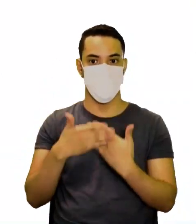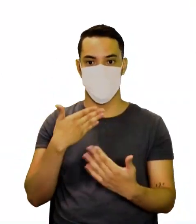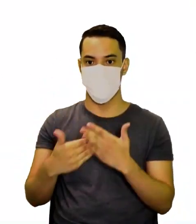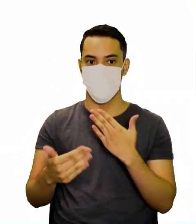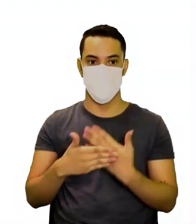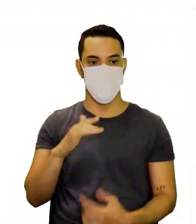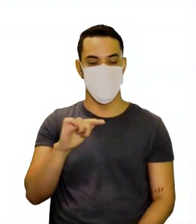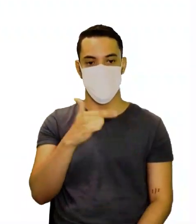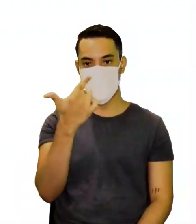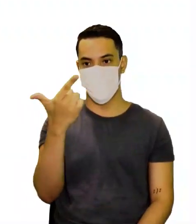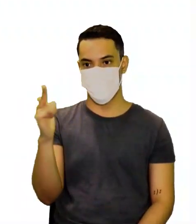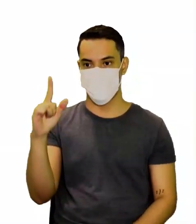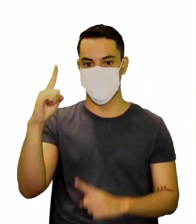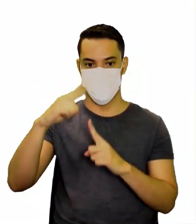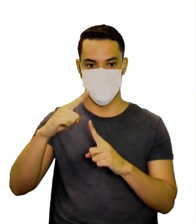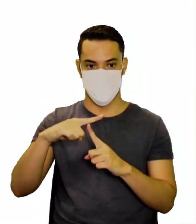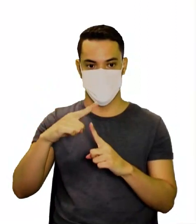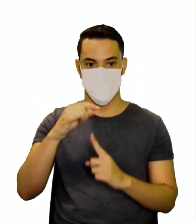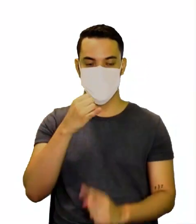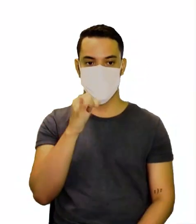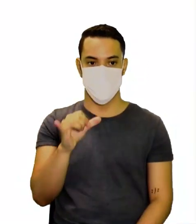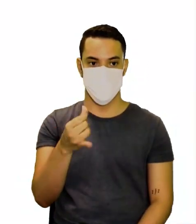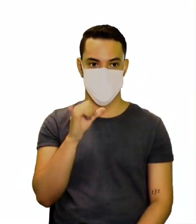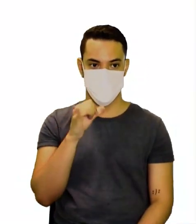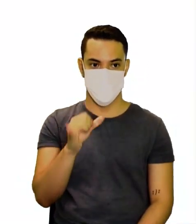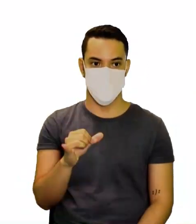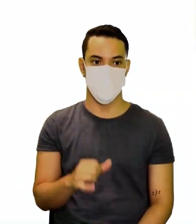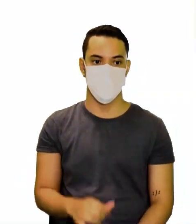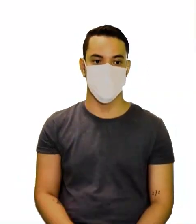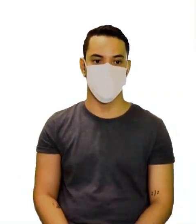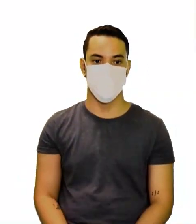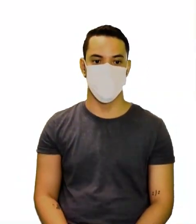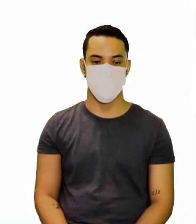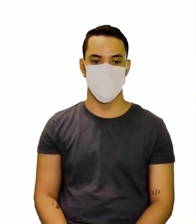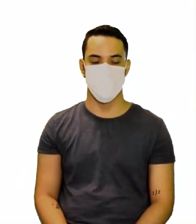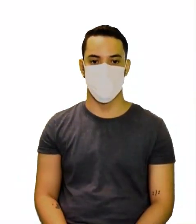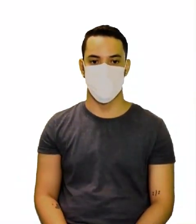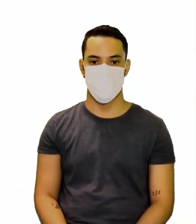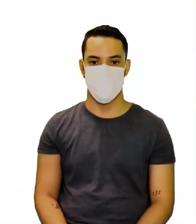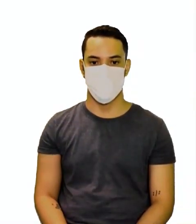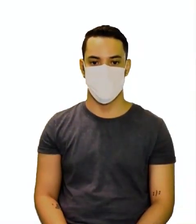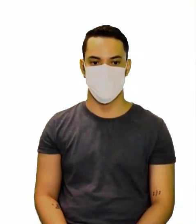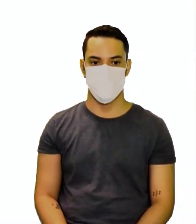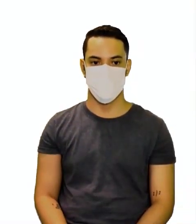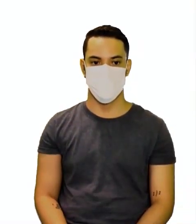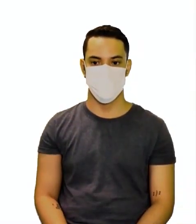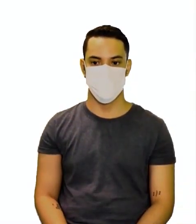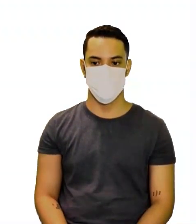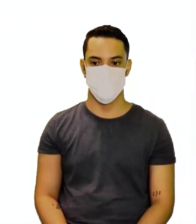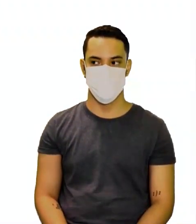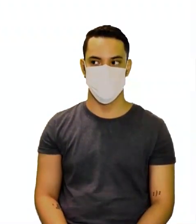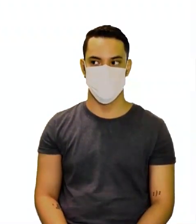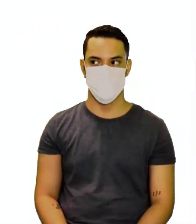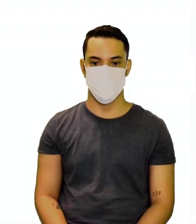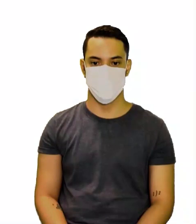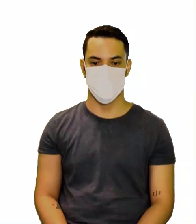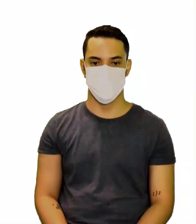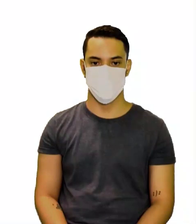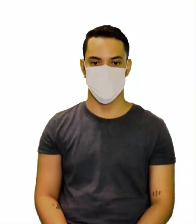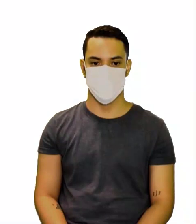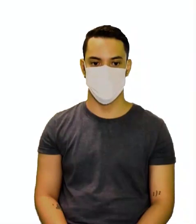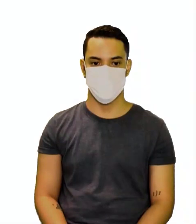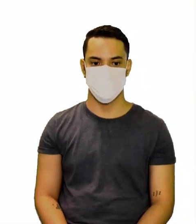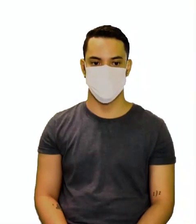outro tipo de energia, ok? Deixa eu só riscar aqui com a canetinha, tá